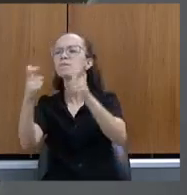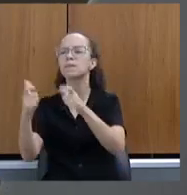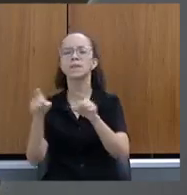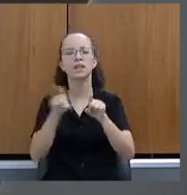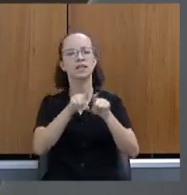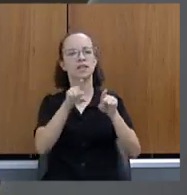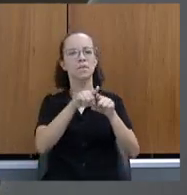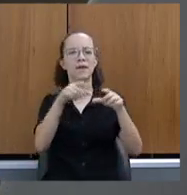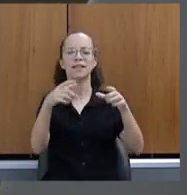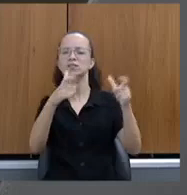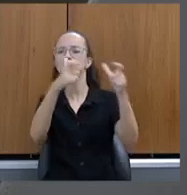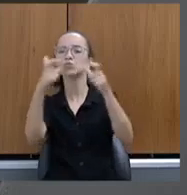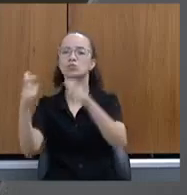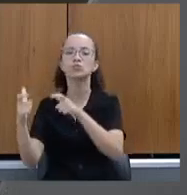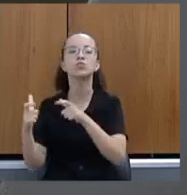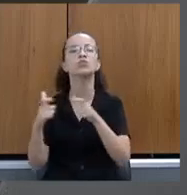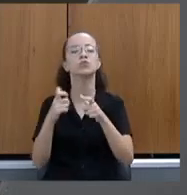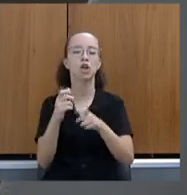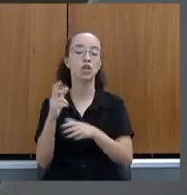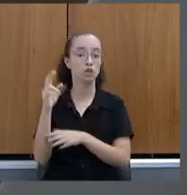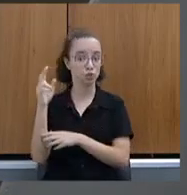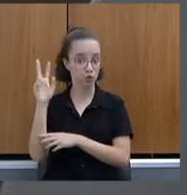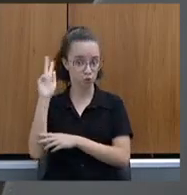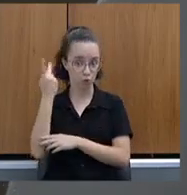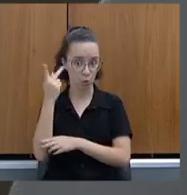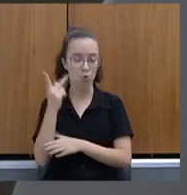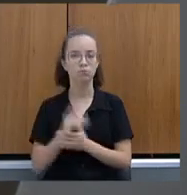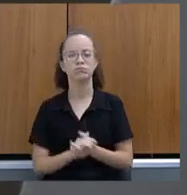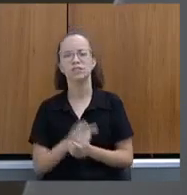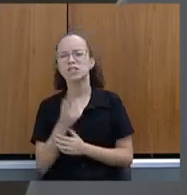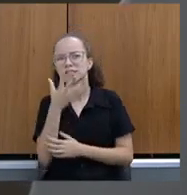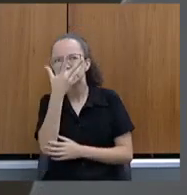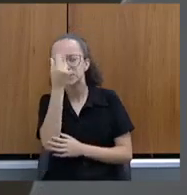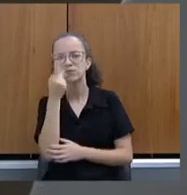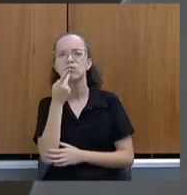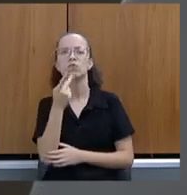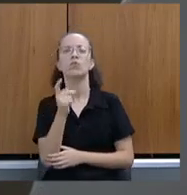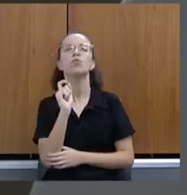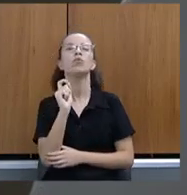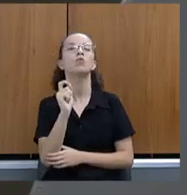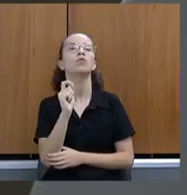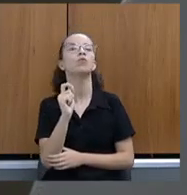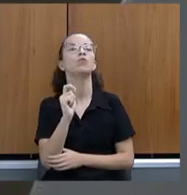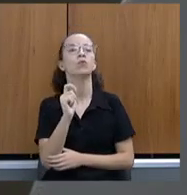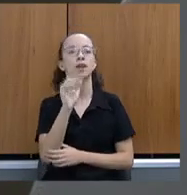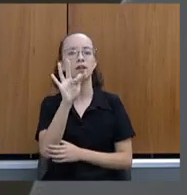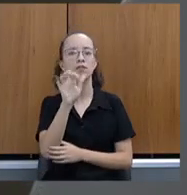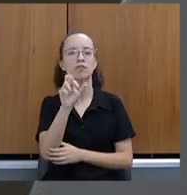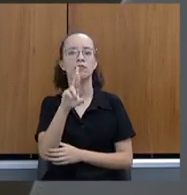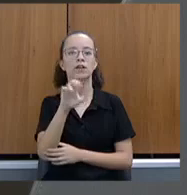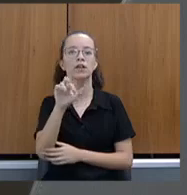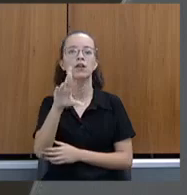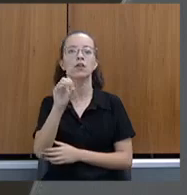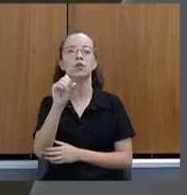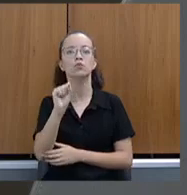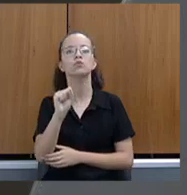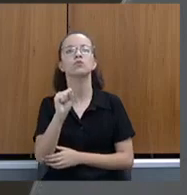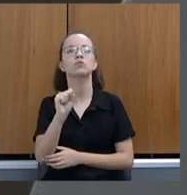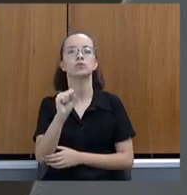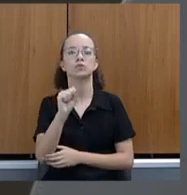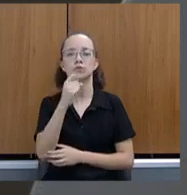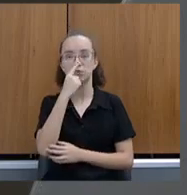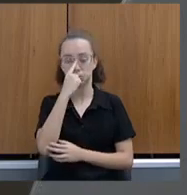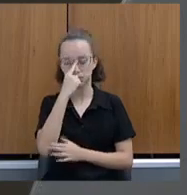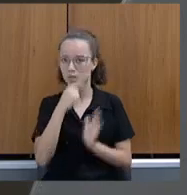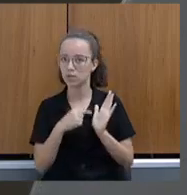Comunidades tradicionais enfim só mais uma questão que eu esqueci de falar com relação a inscrição dos terreiros né assim o número